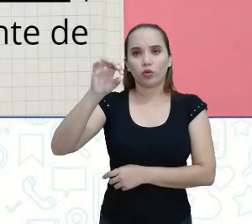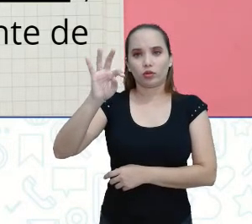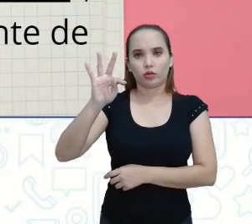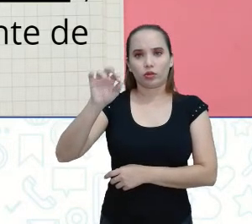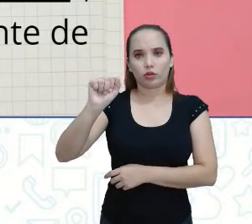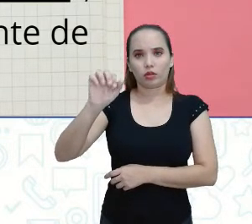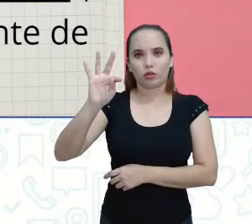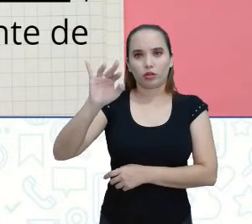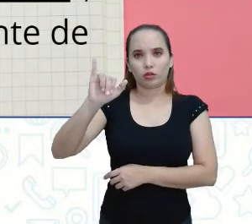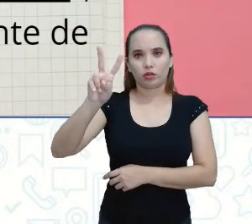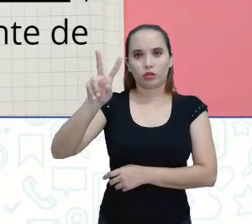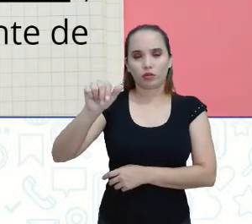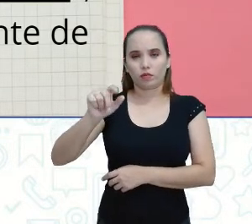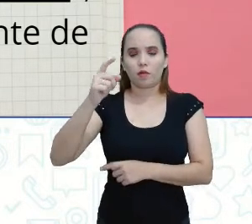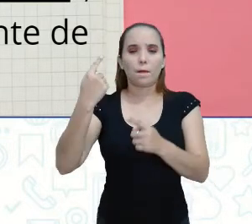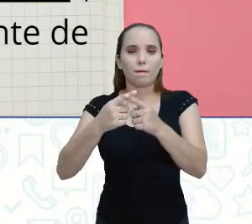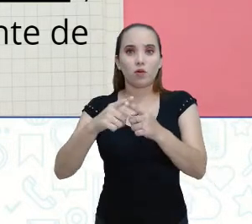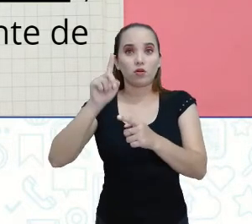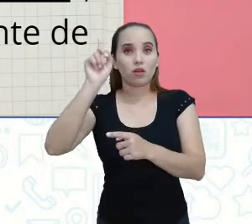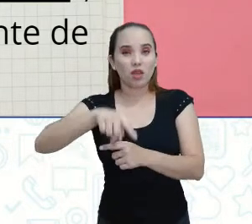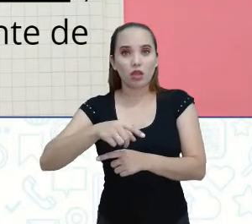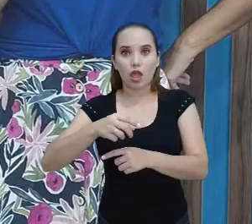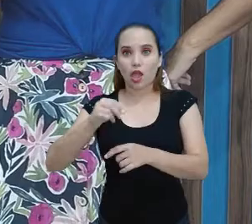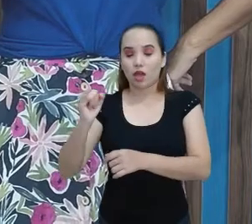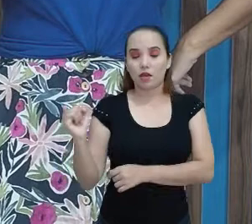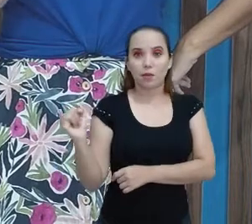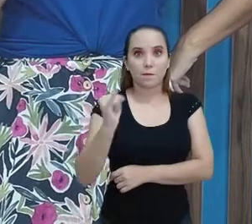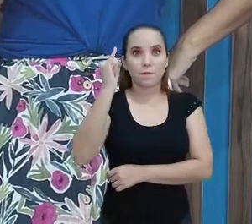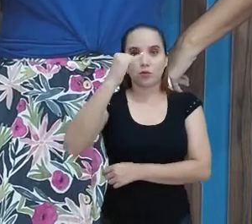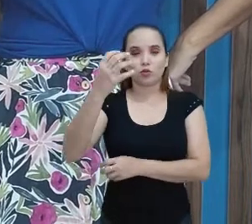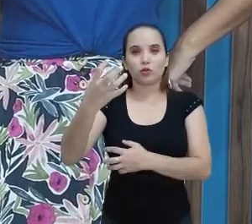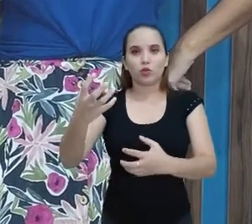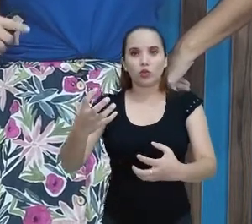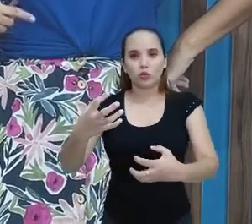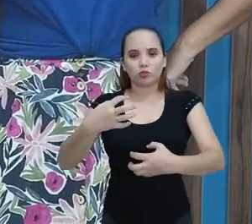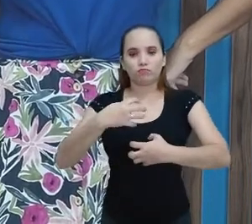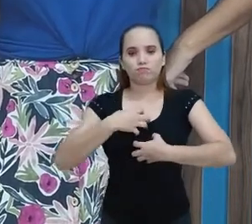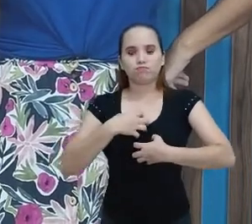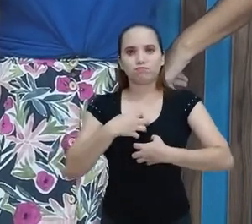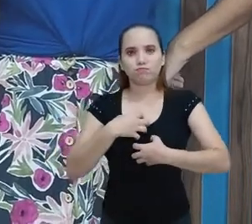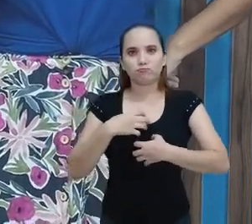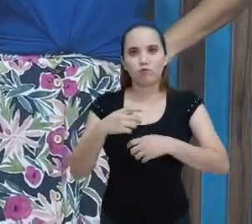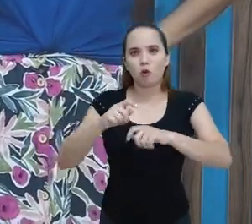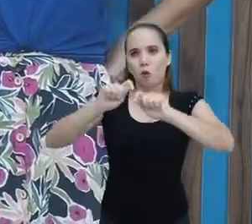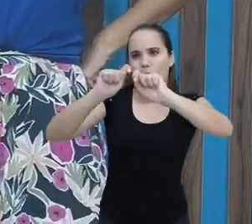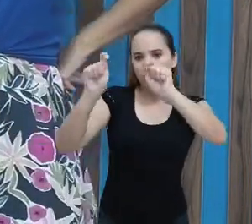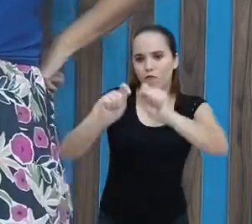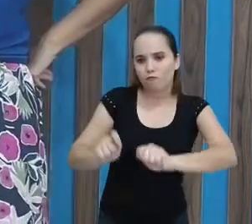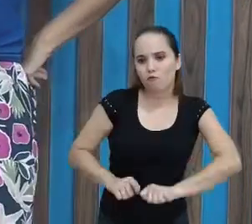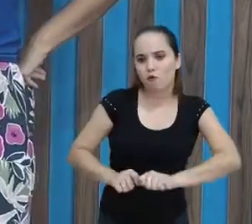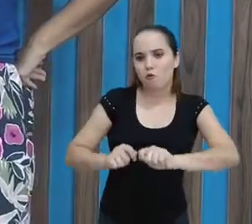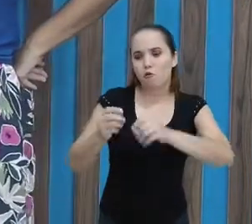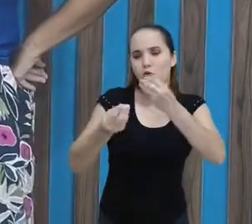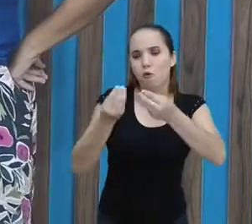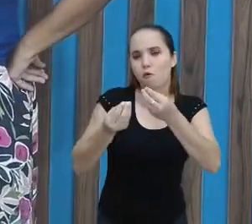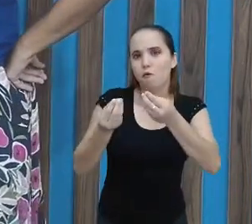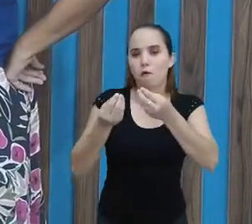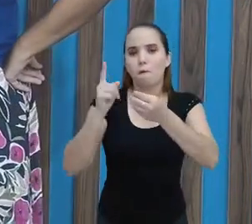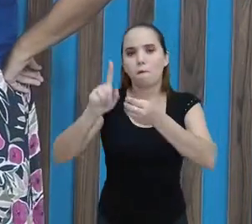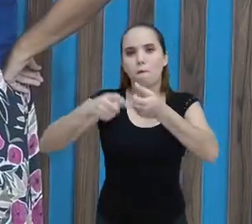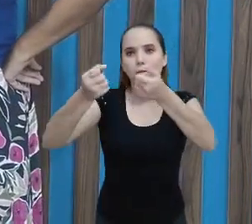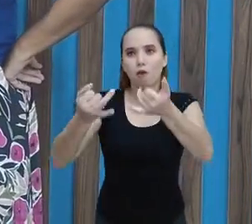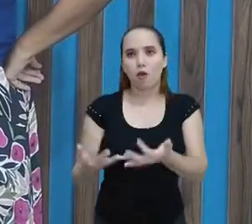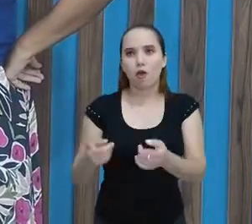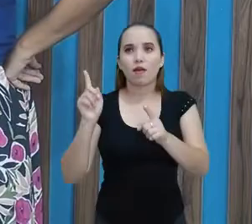forma como a descrição é feita, tendo como objetivo que influenciar os leitores ou